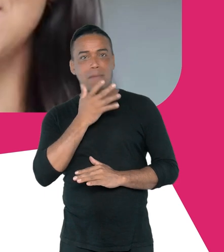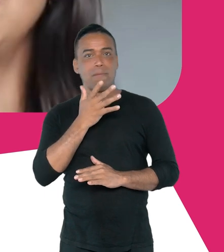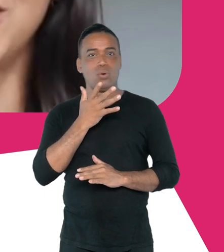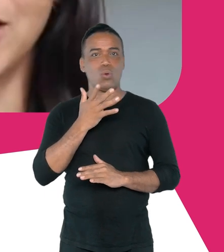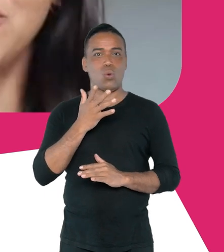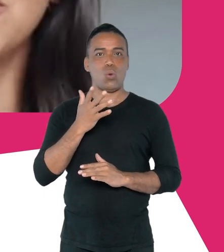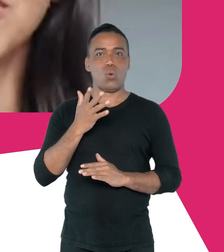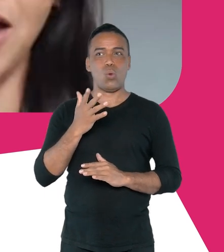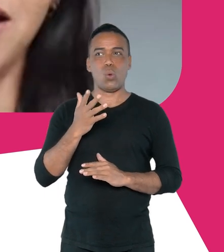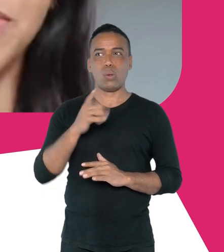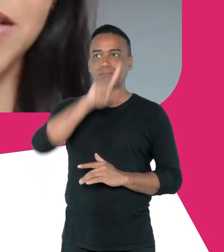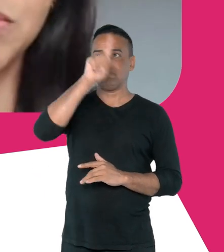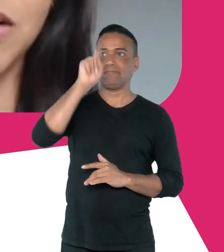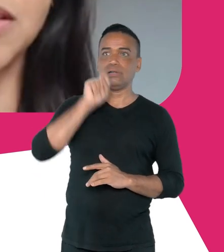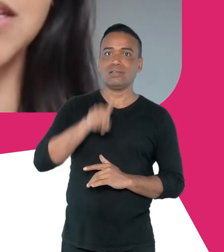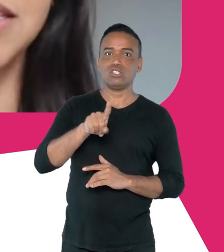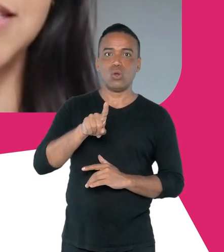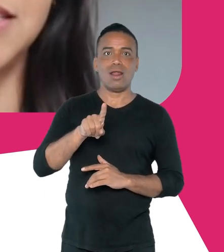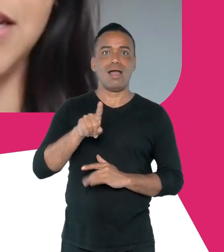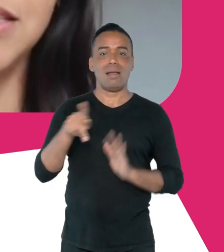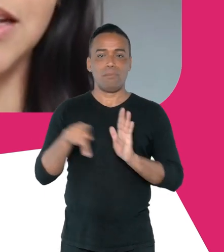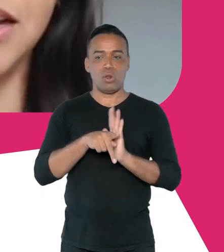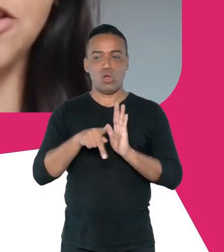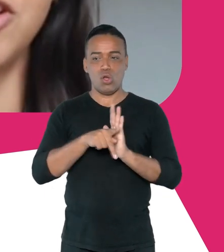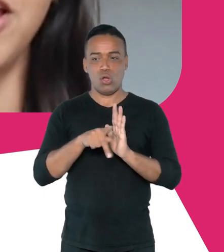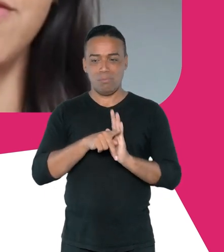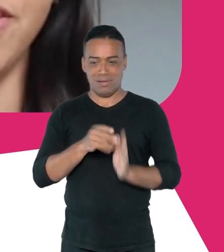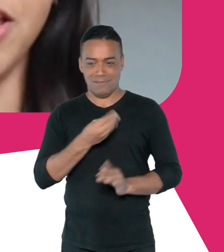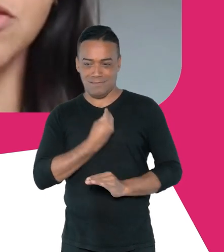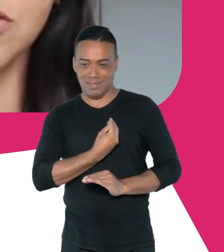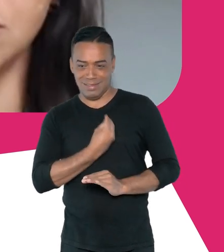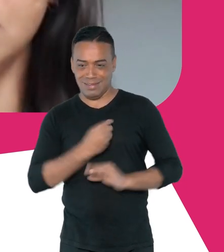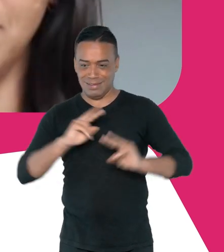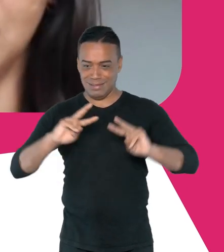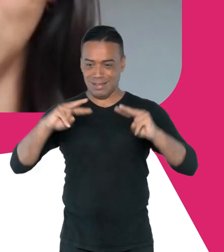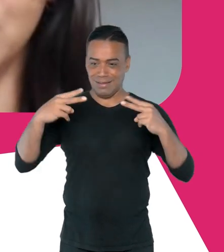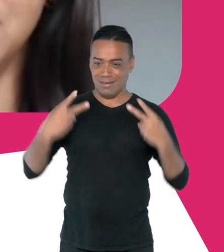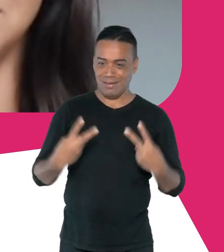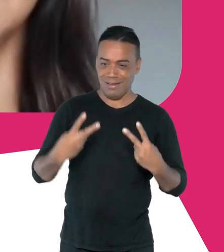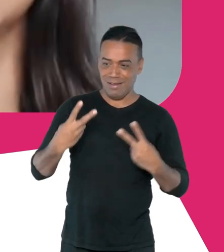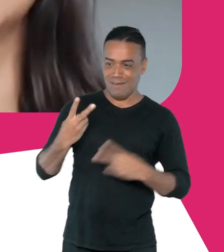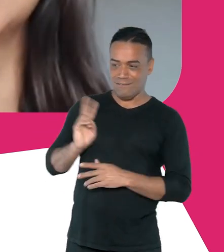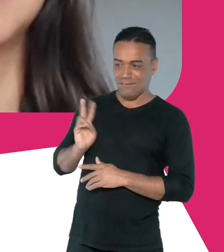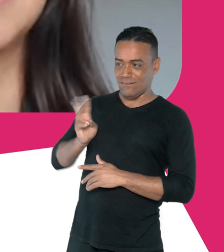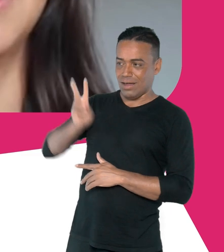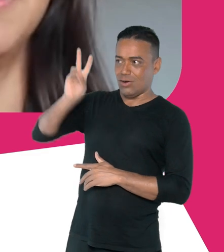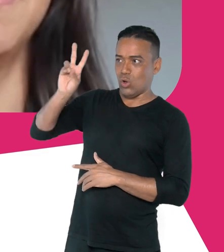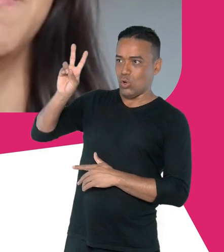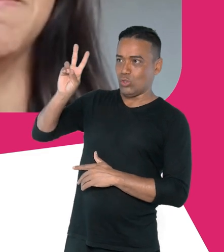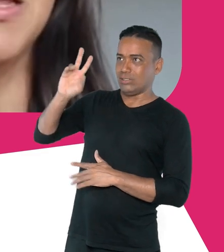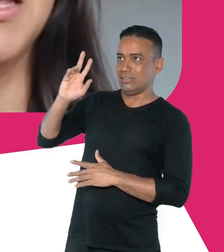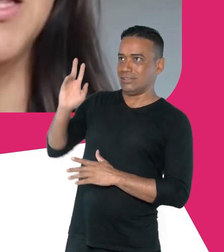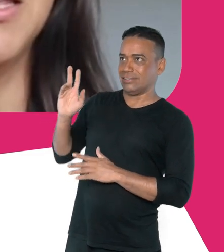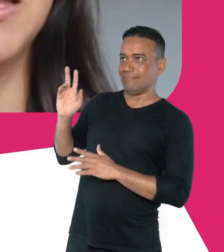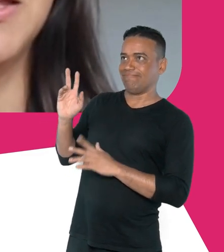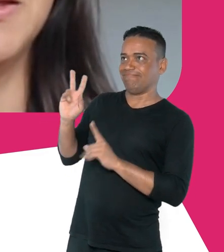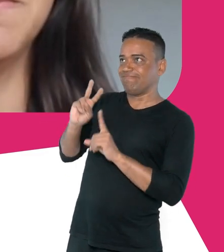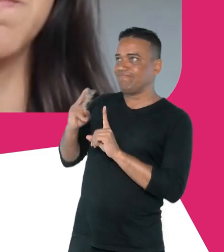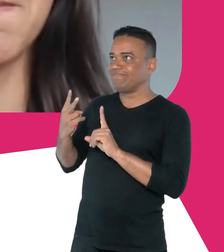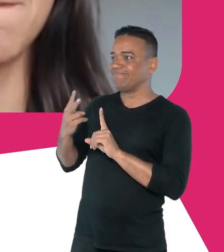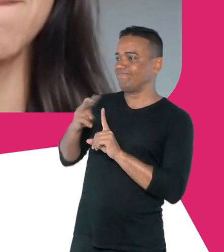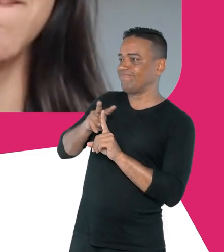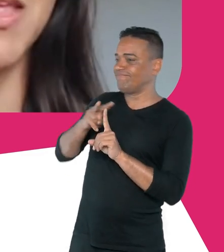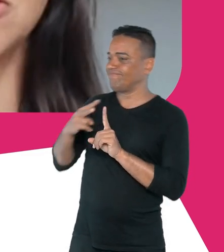nessa fase de questionar mesmo a nossa existência, né, de rever os nossos valores, né,